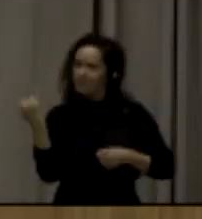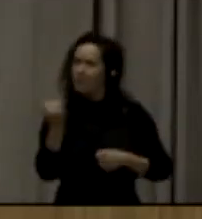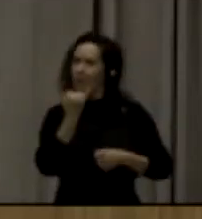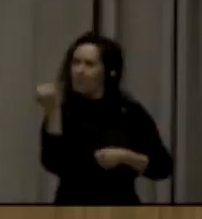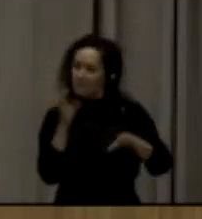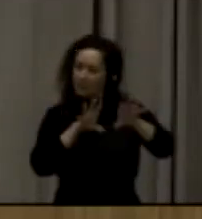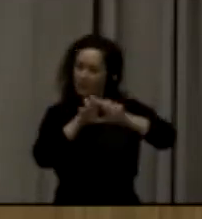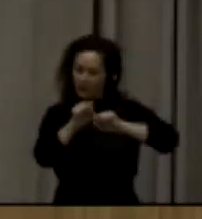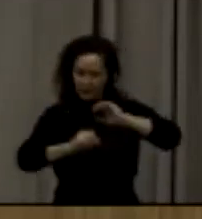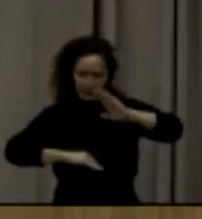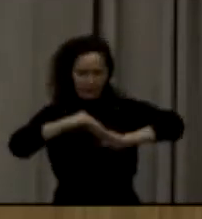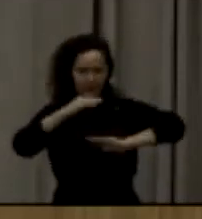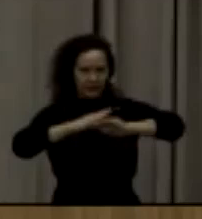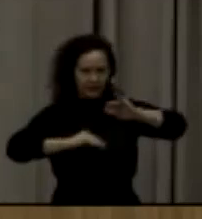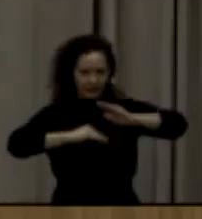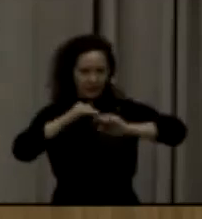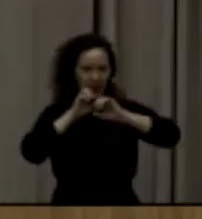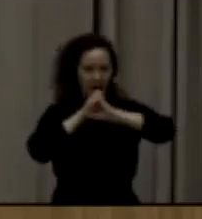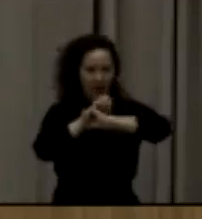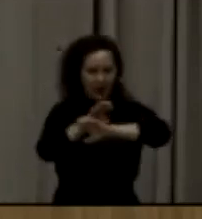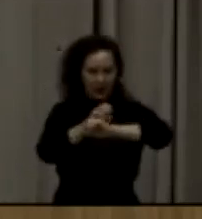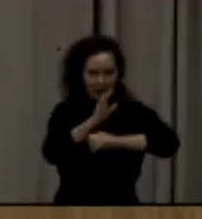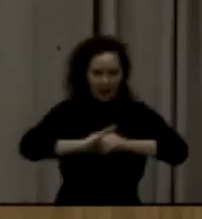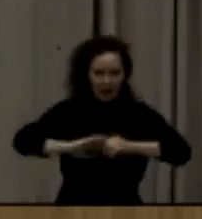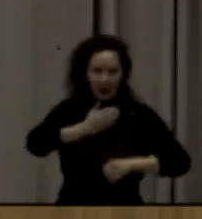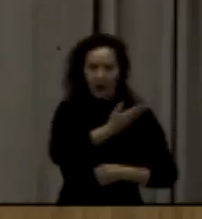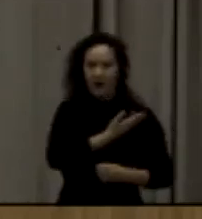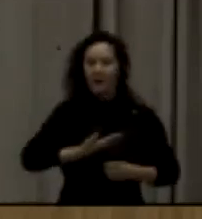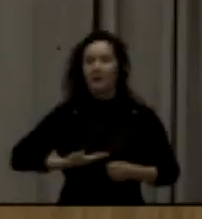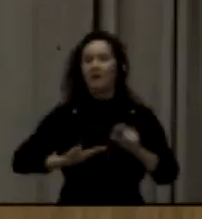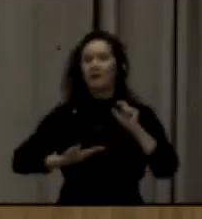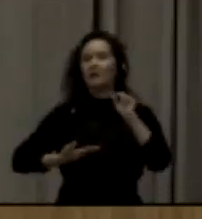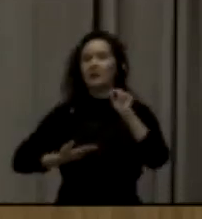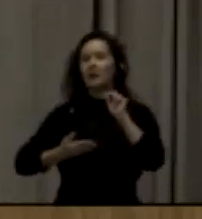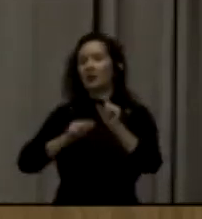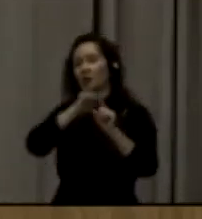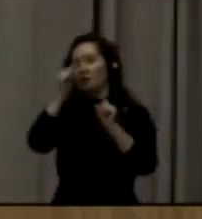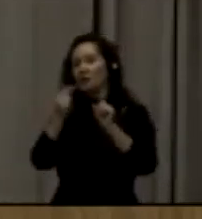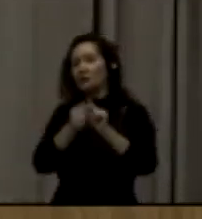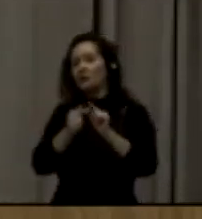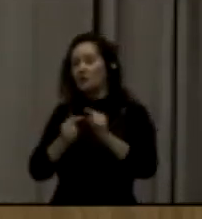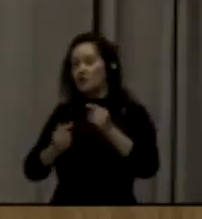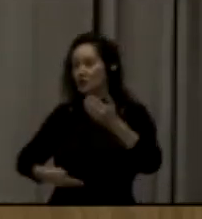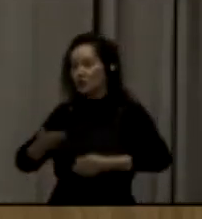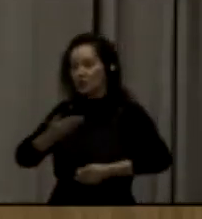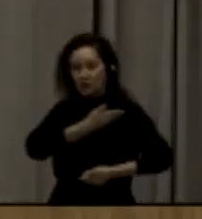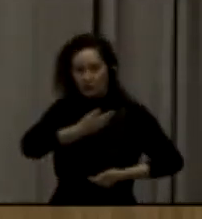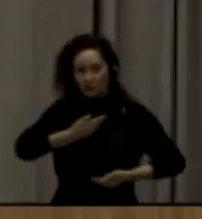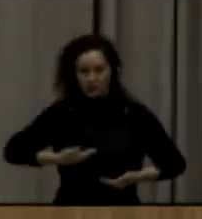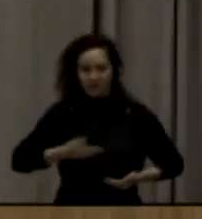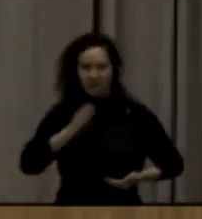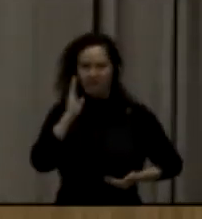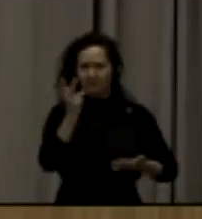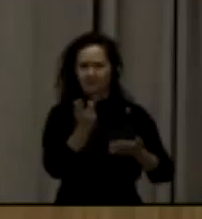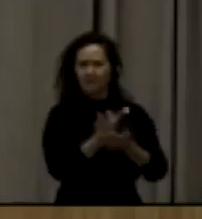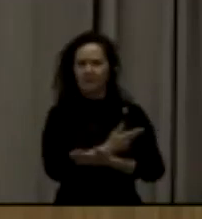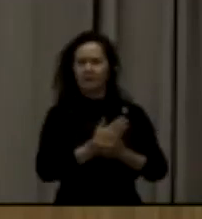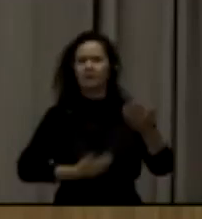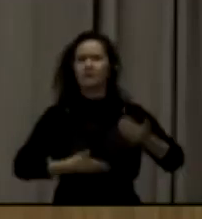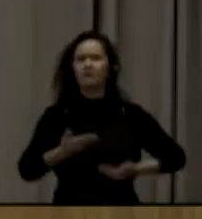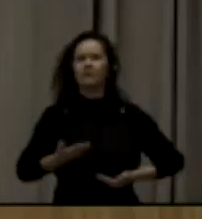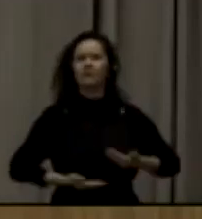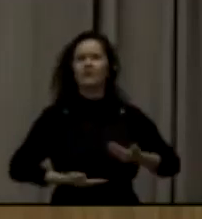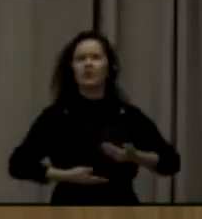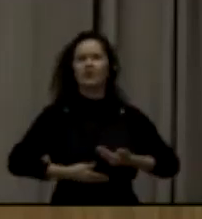poder formar profissionais na educação pública para um serviço público, como foi o